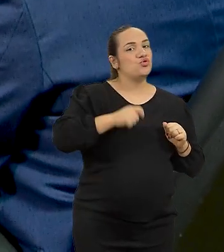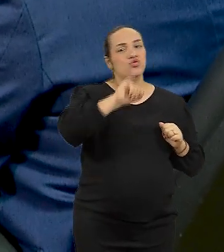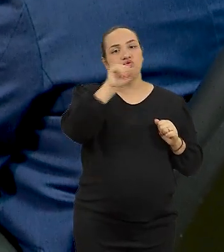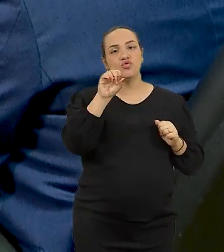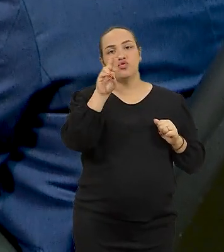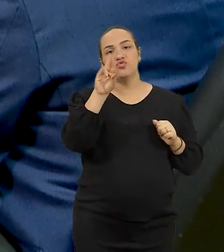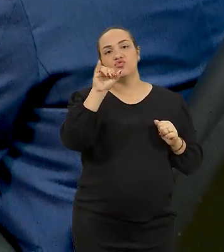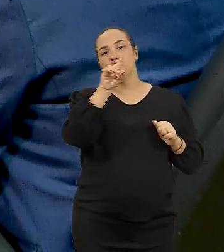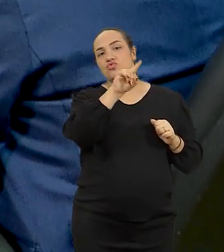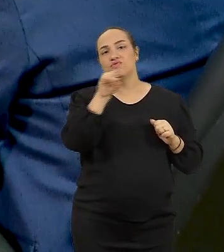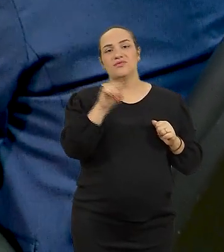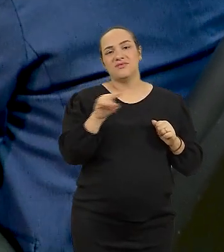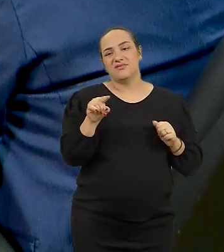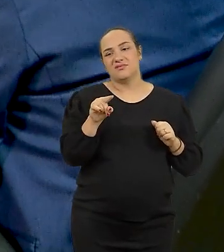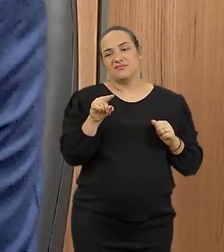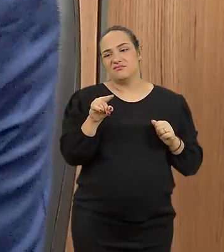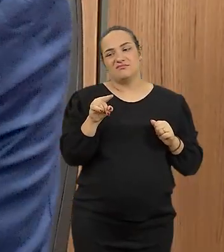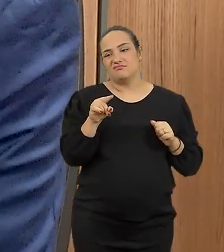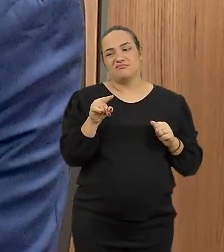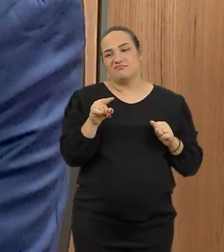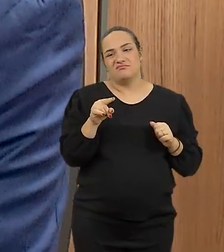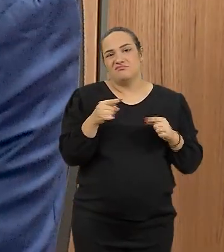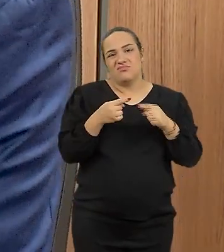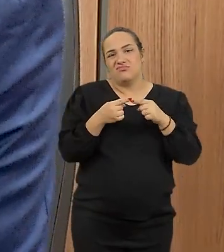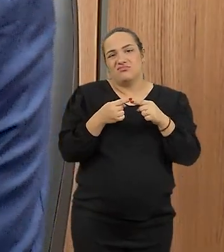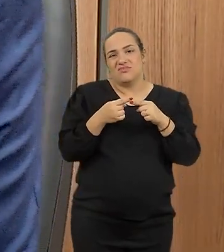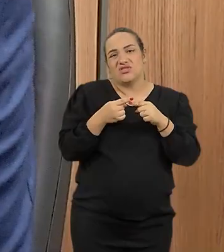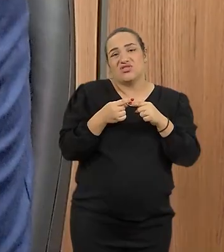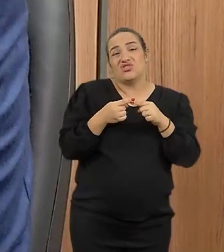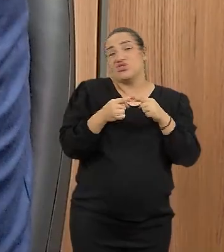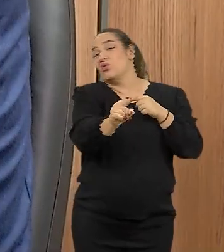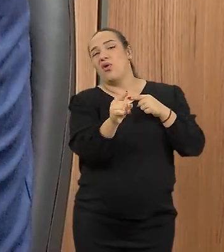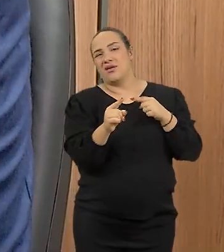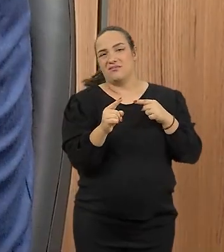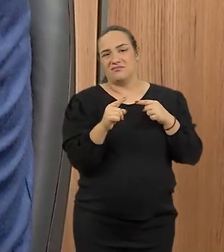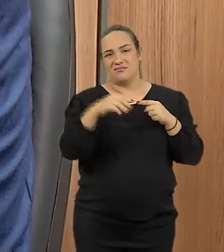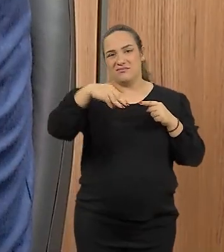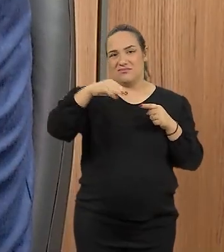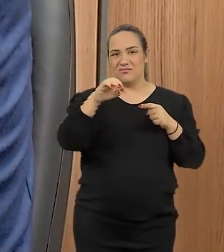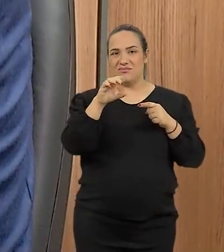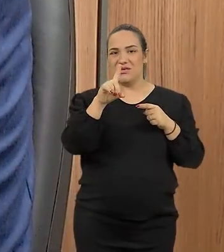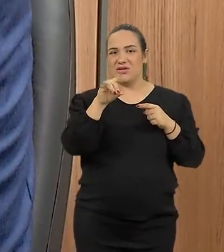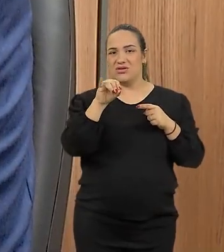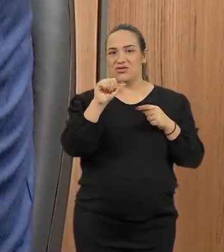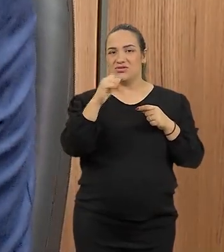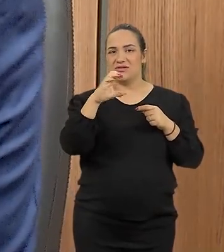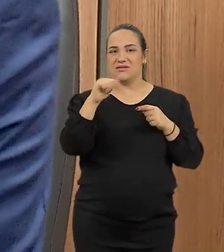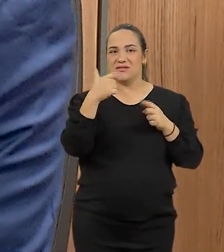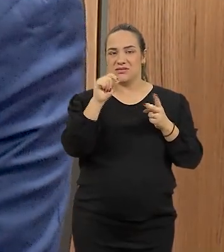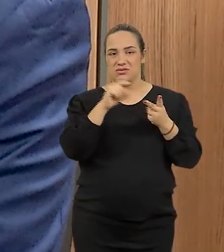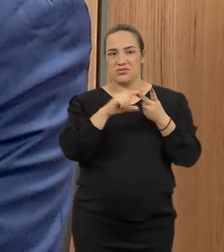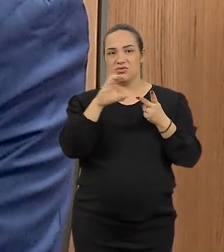percentual dos juízes não é a favor da mediação ou da conciliação,